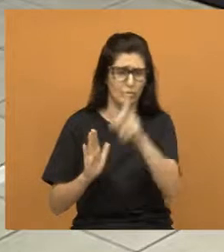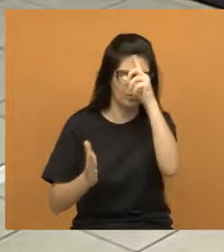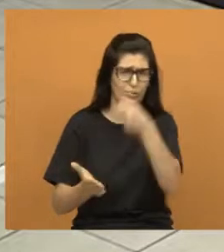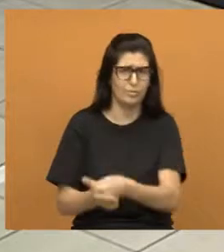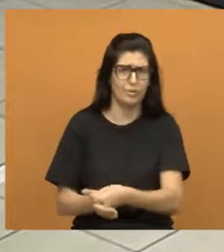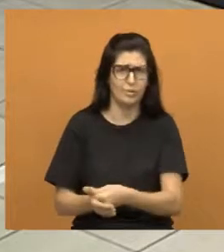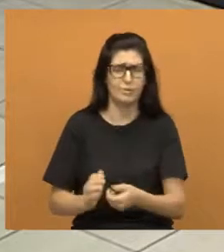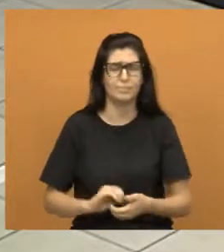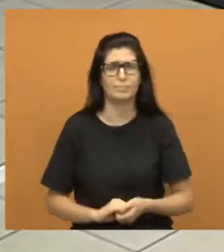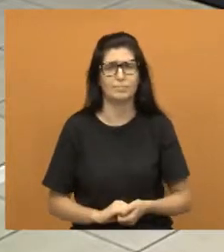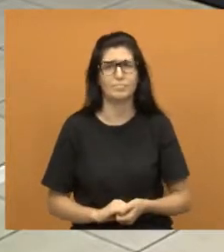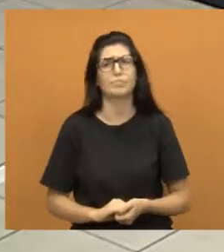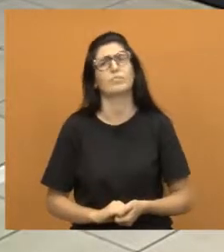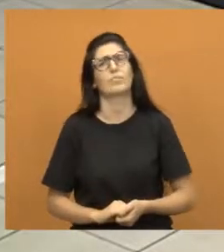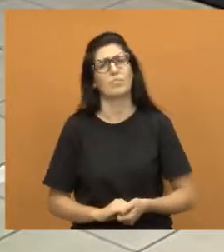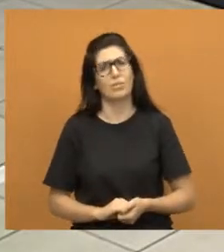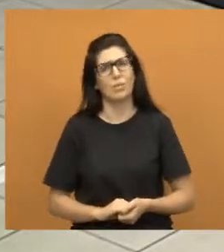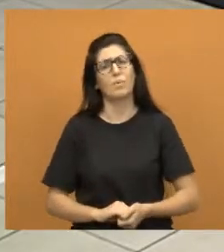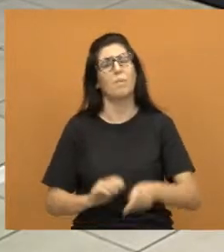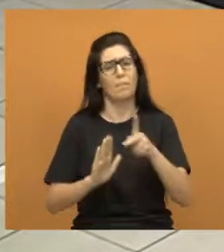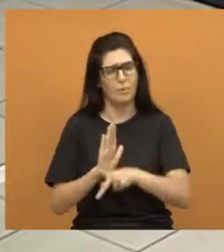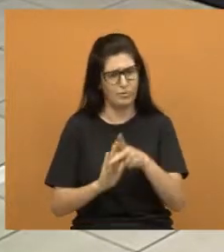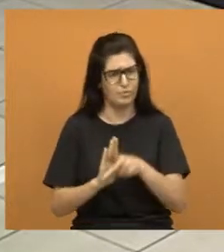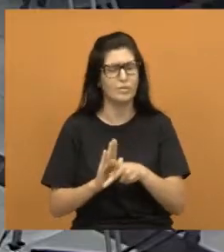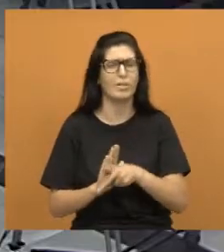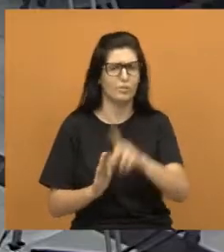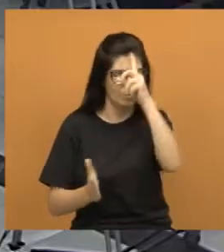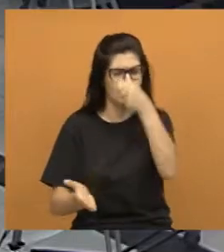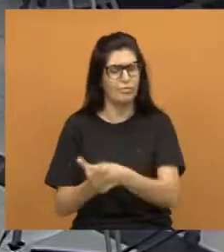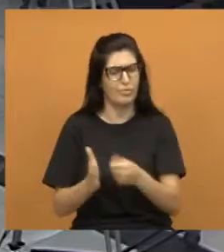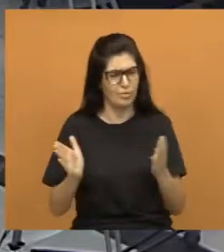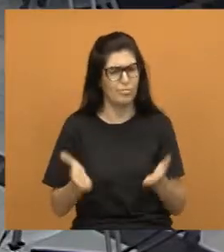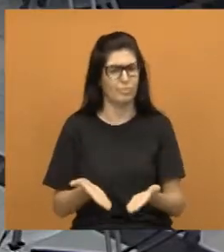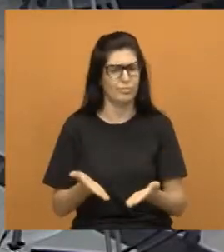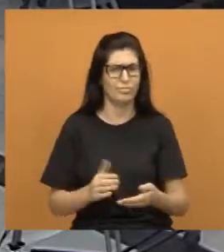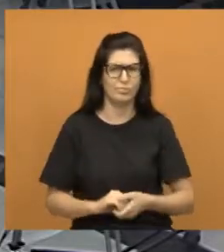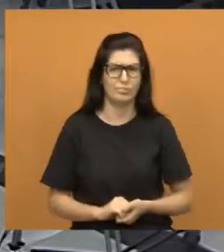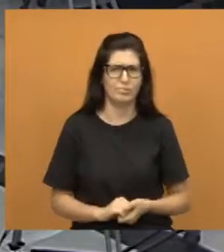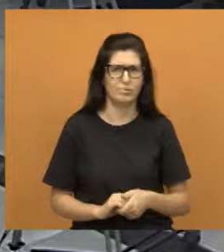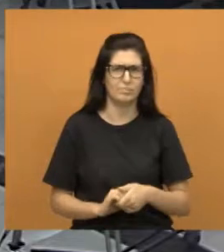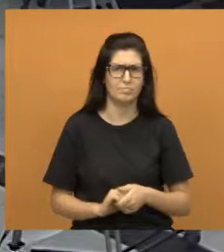Então, o projeto continua em discussão. Não foi aprovado o adiamento, Valmir.